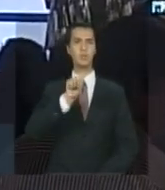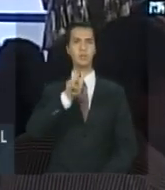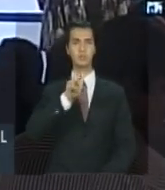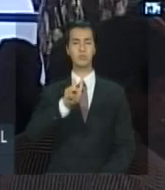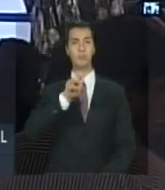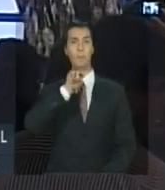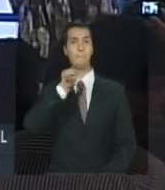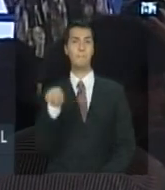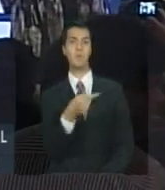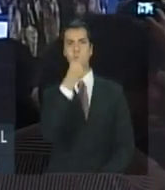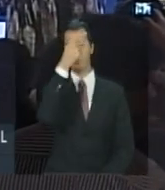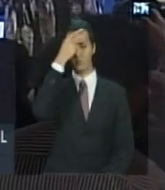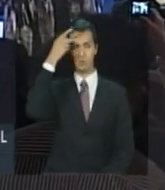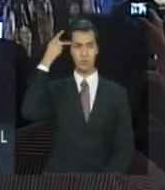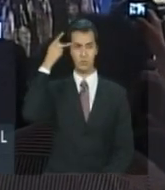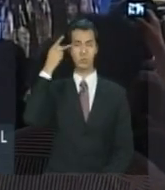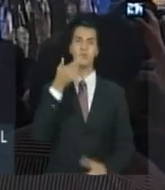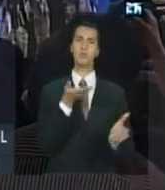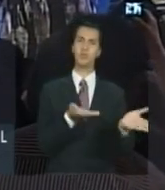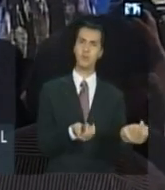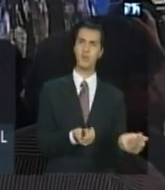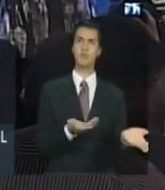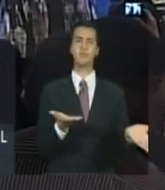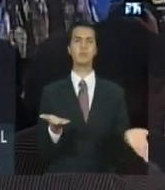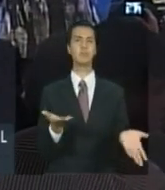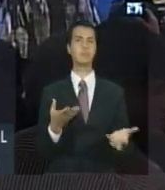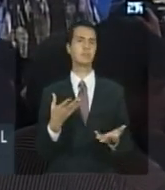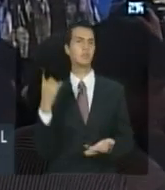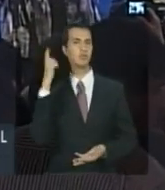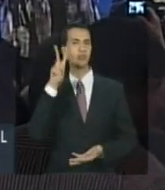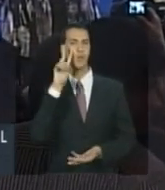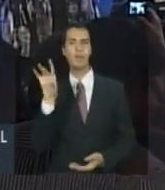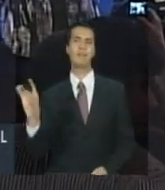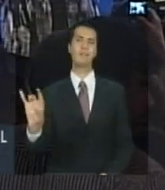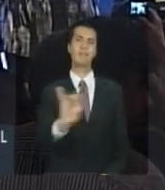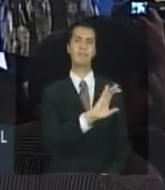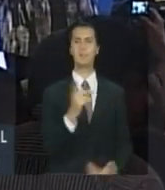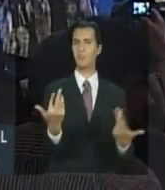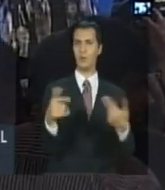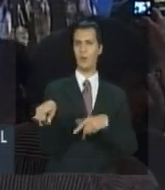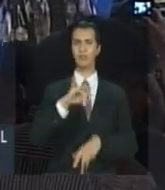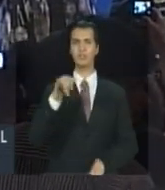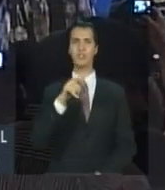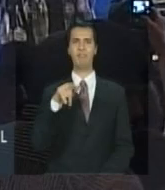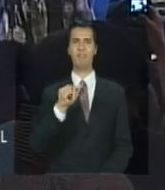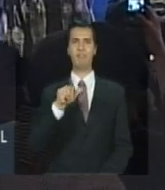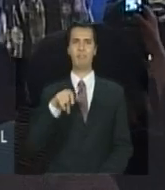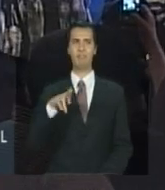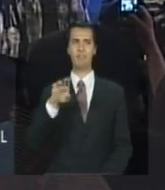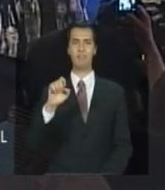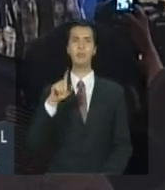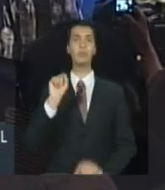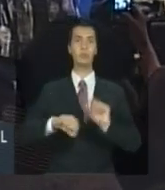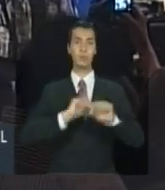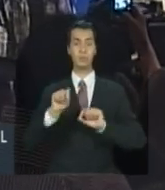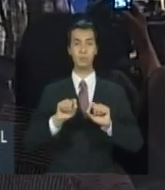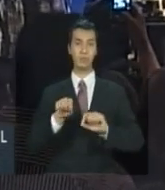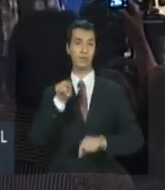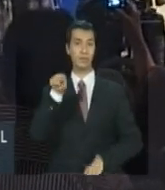pessoas, 85 mil jovens, muitas histórias, como as que a Jaque contou aqui, que